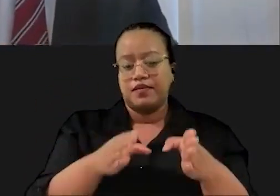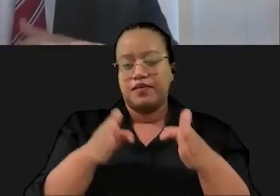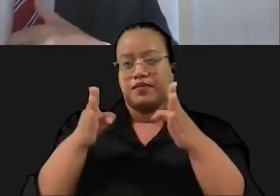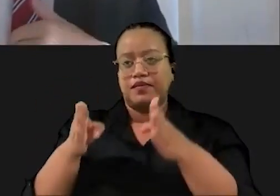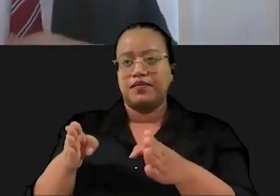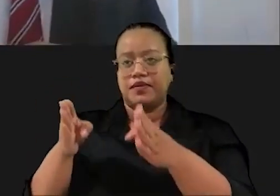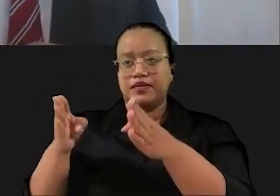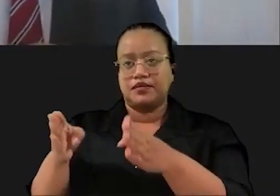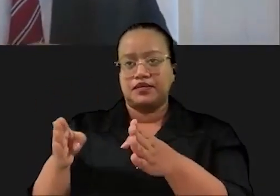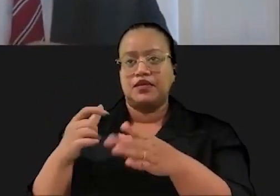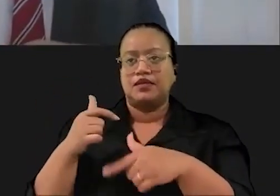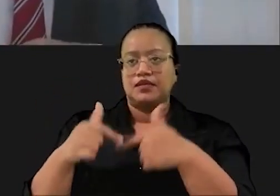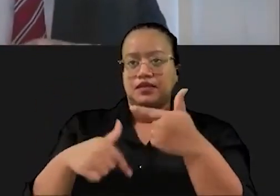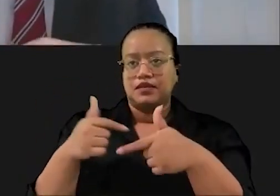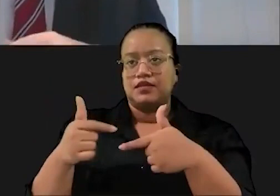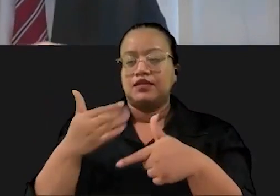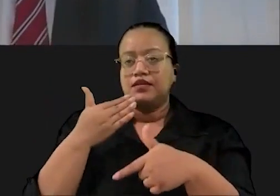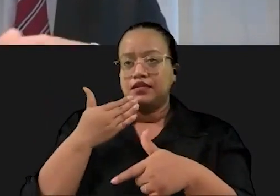cumpridas pelo próprio sistema.